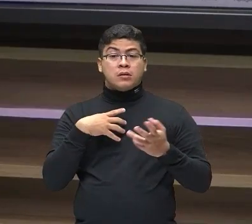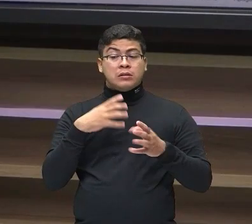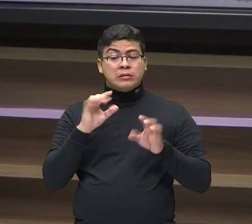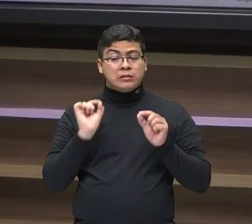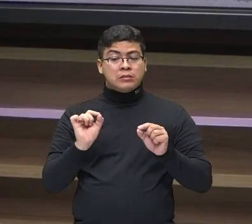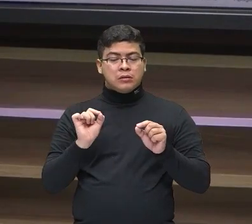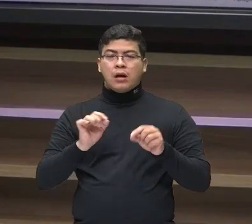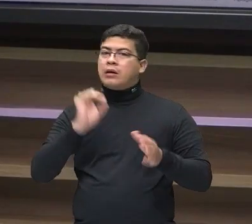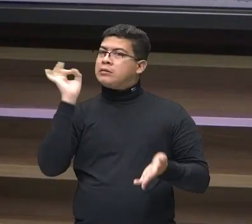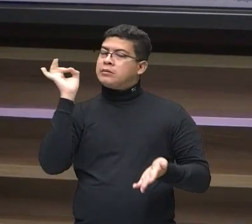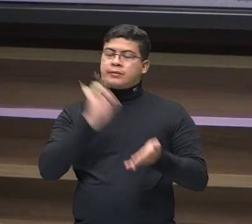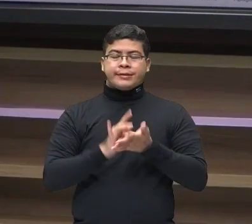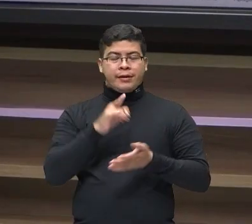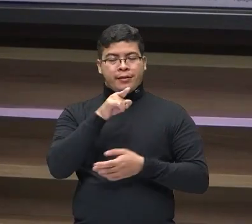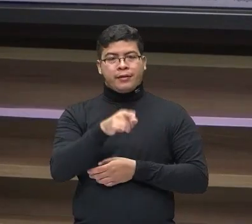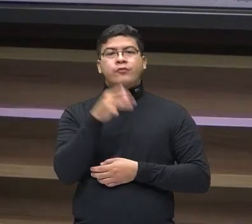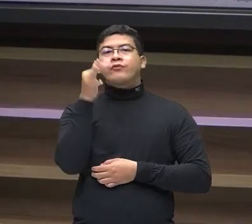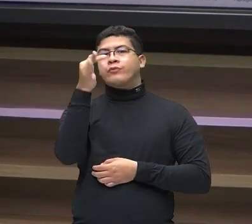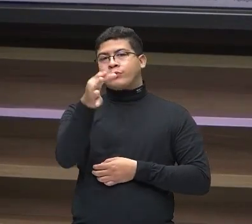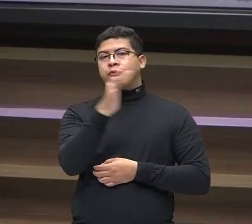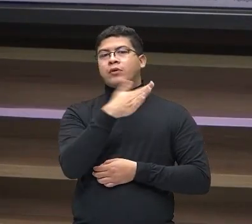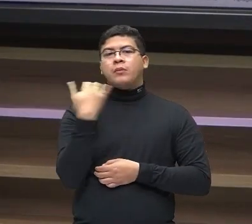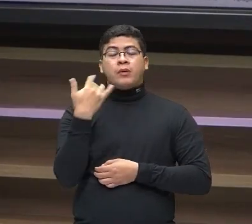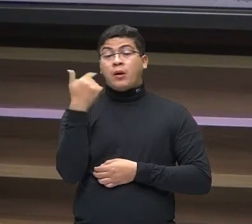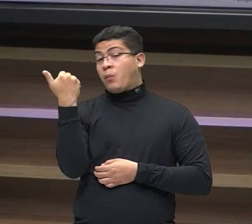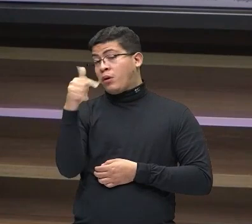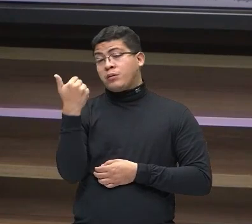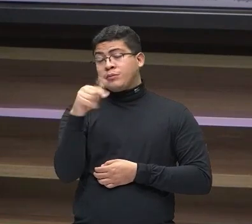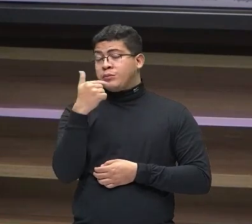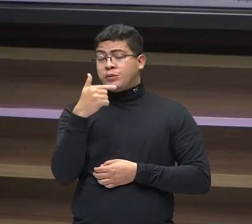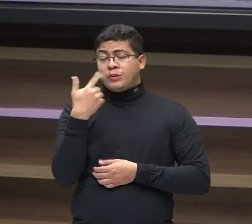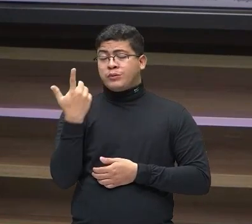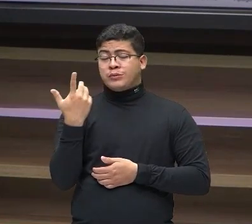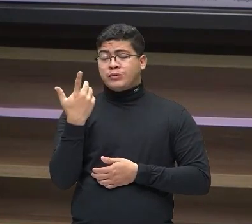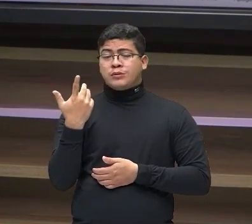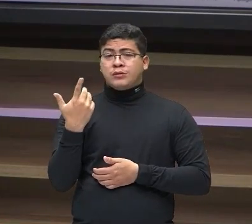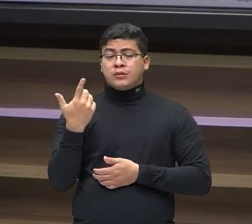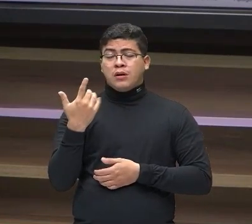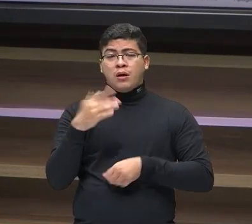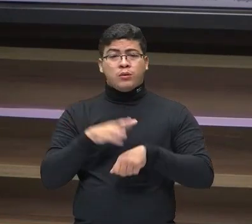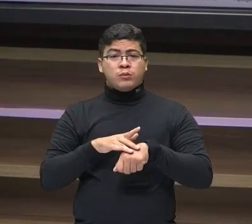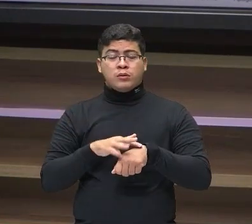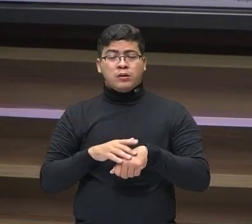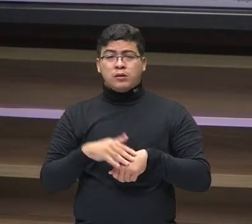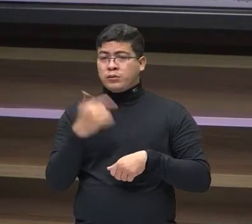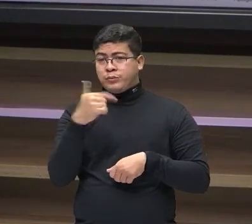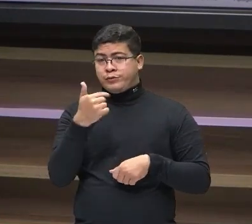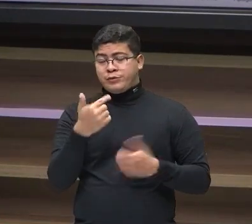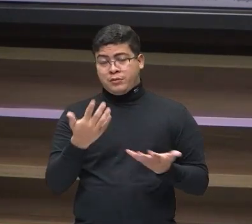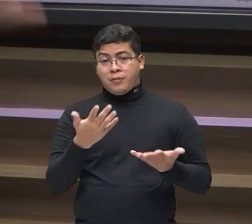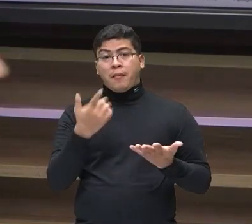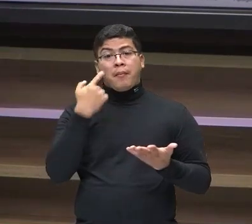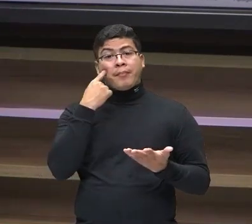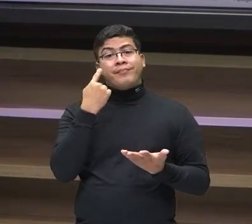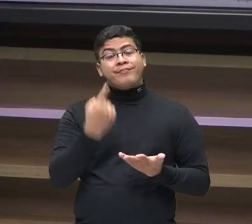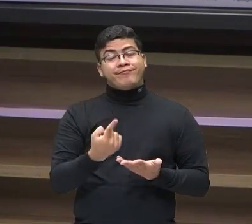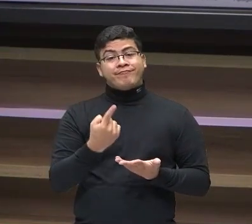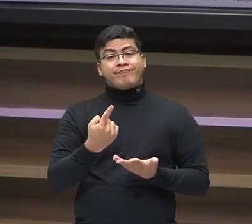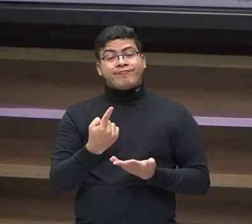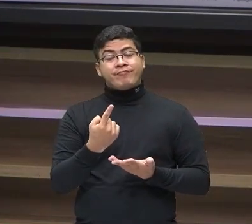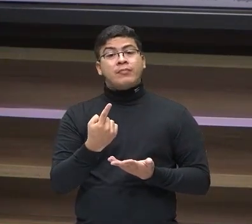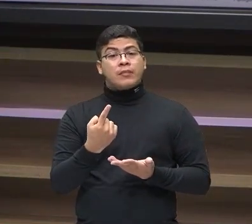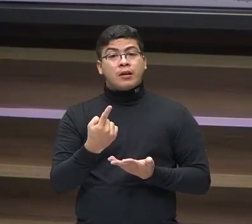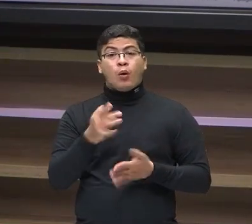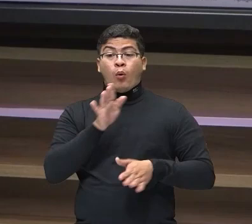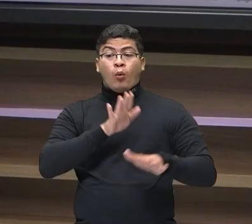era certo que ela iria morrer, porque não tinha mecanismo de defesa, não tinha vacinação, não tinha tratamento. Então, essa mãe, no